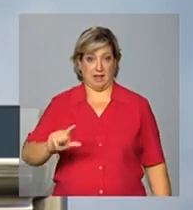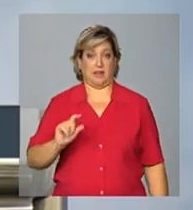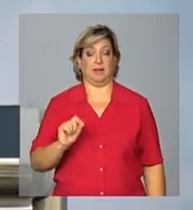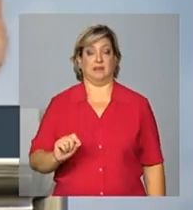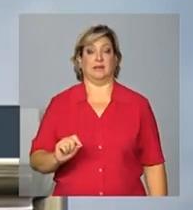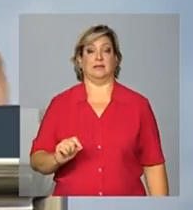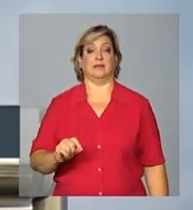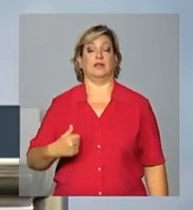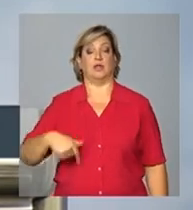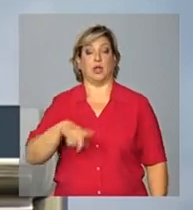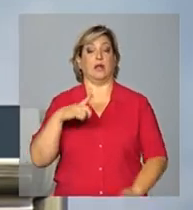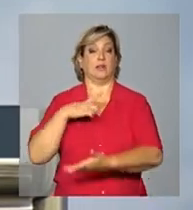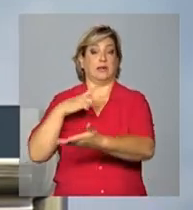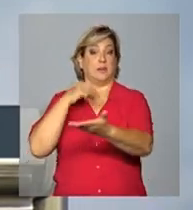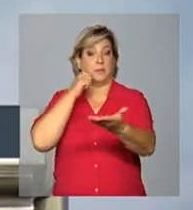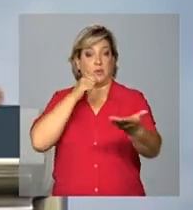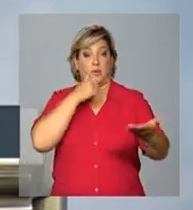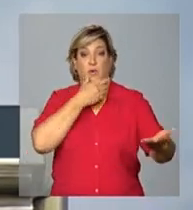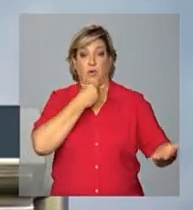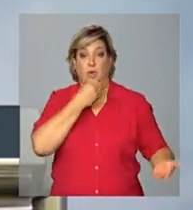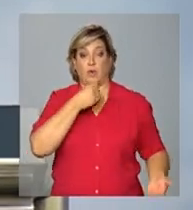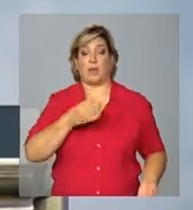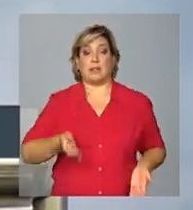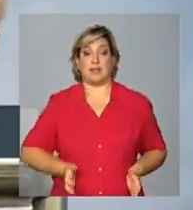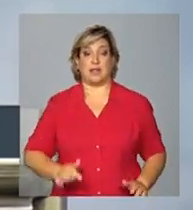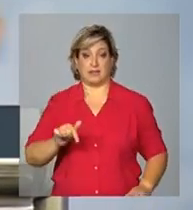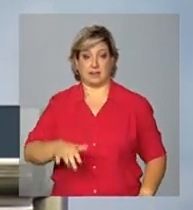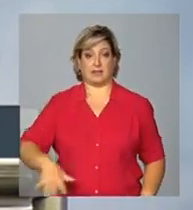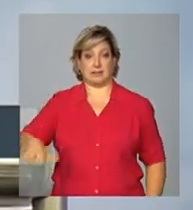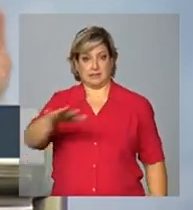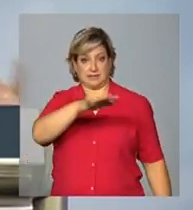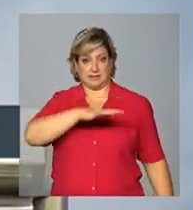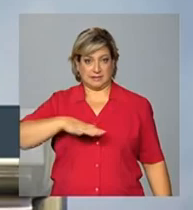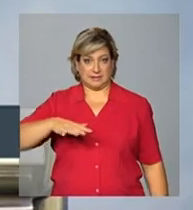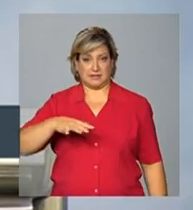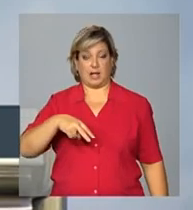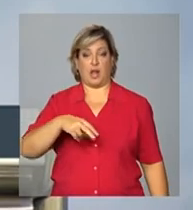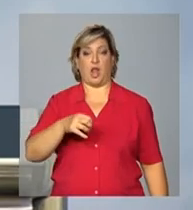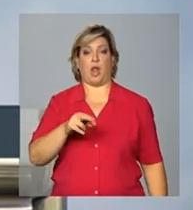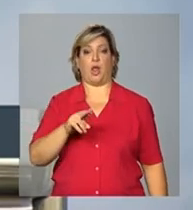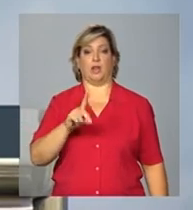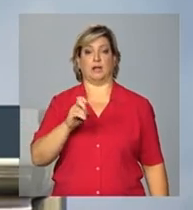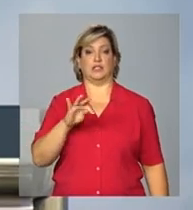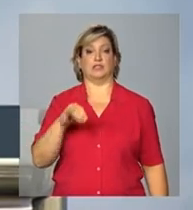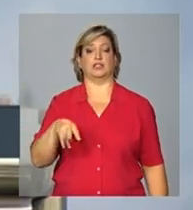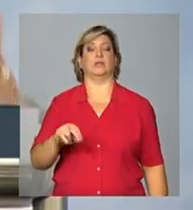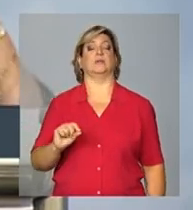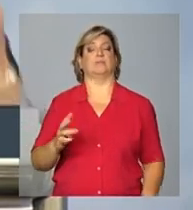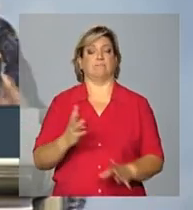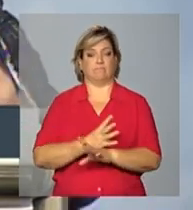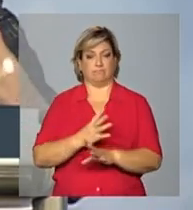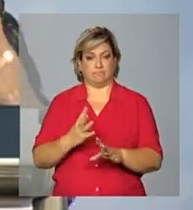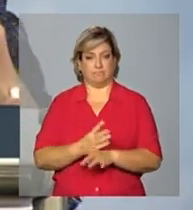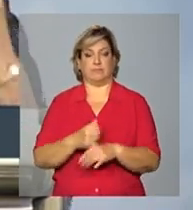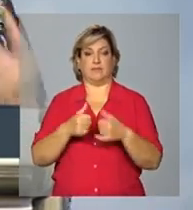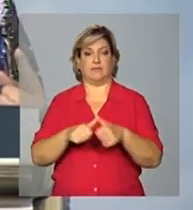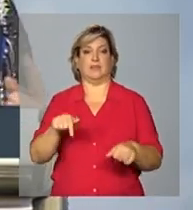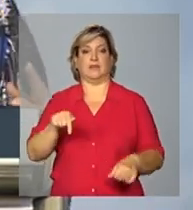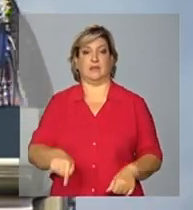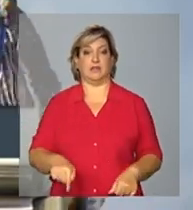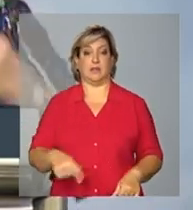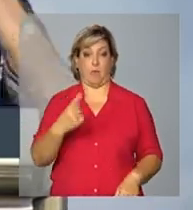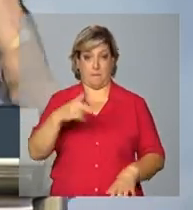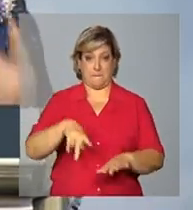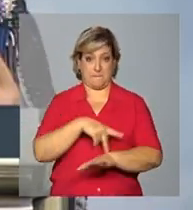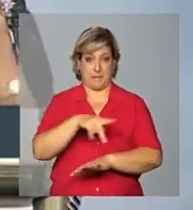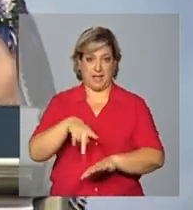temos mulheres e homens nordestinos que resistem ao sertão. Um país que tem um povo